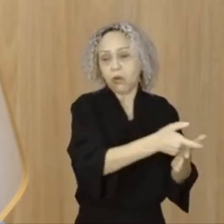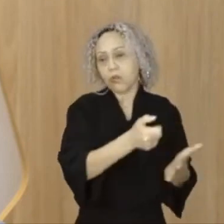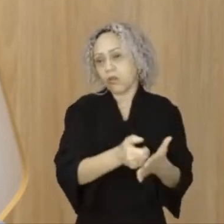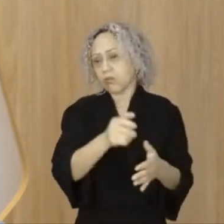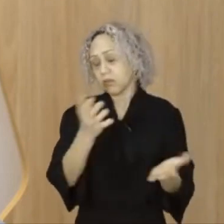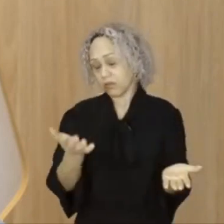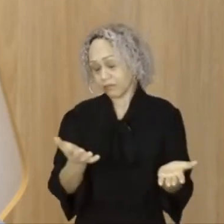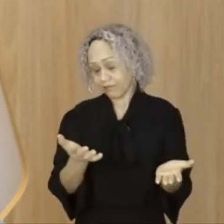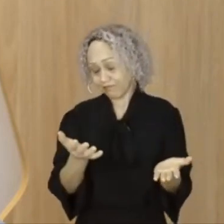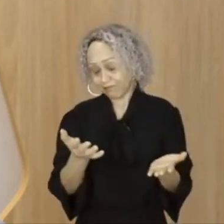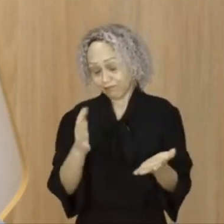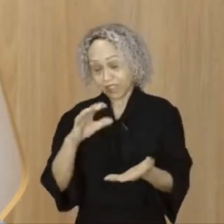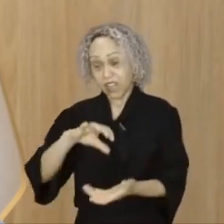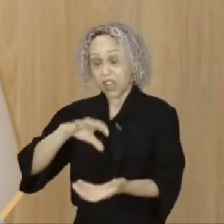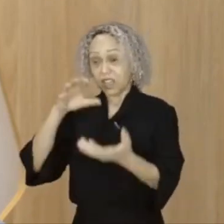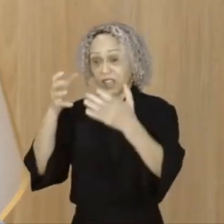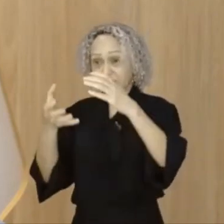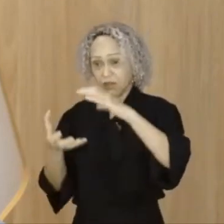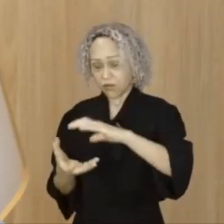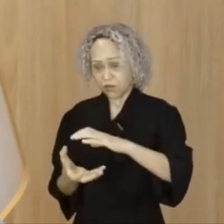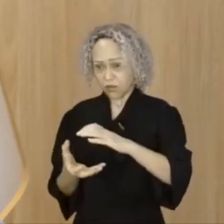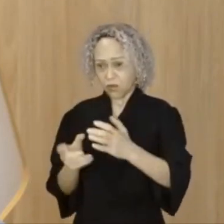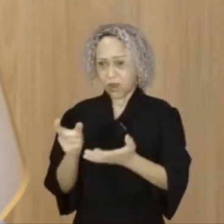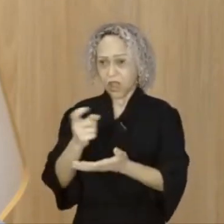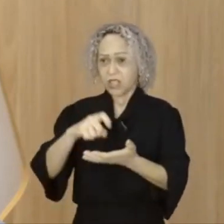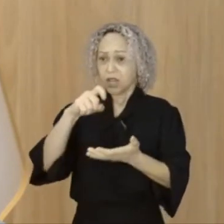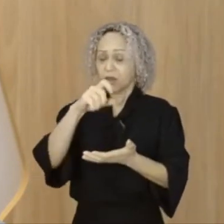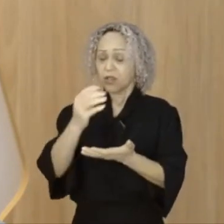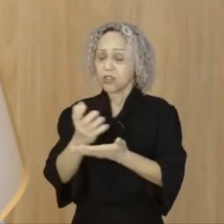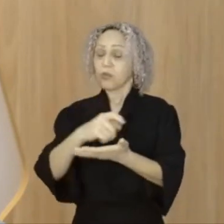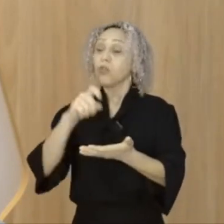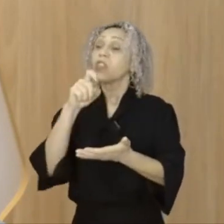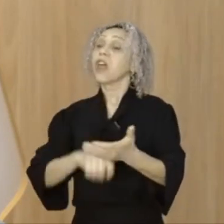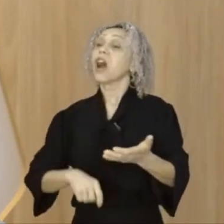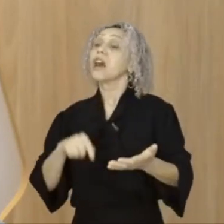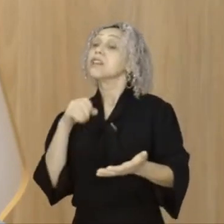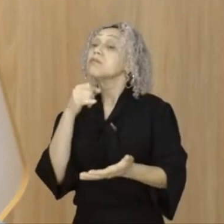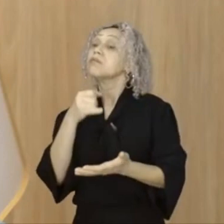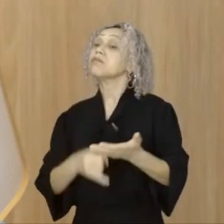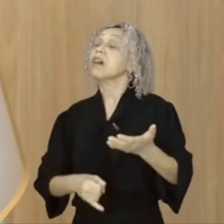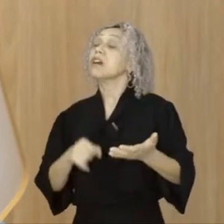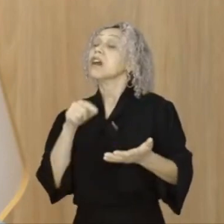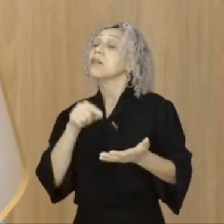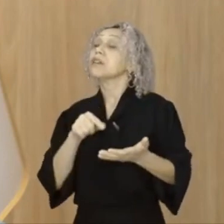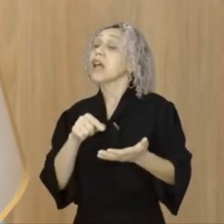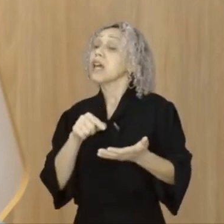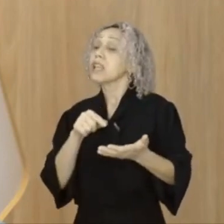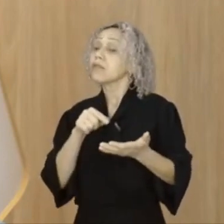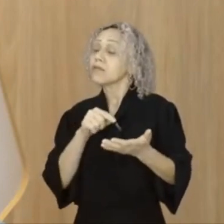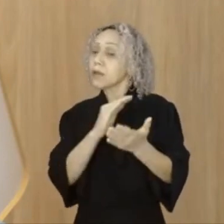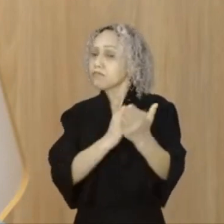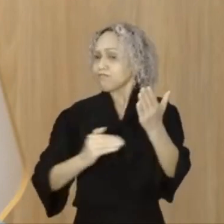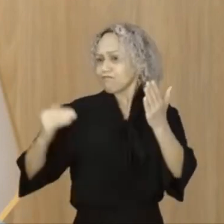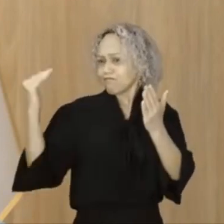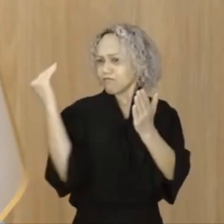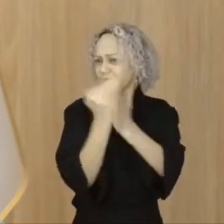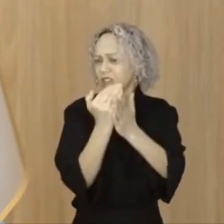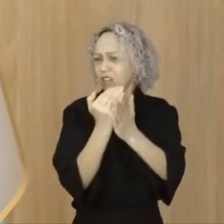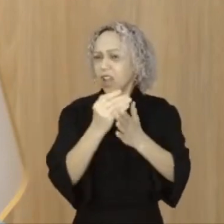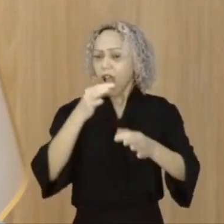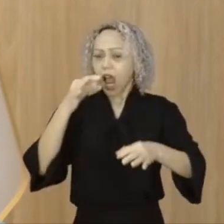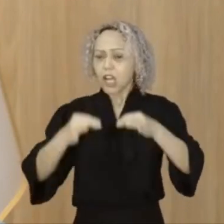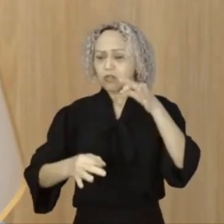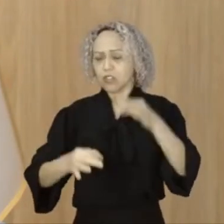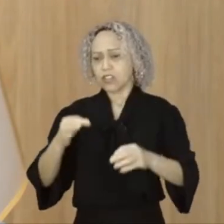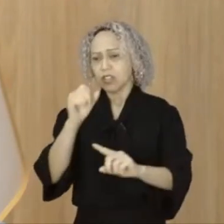que ela vai trazer mais justiça social? Primeiro, ela vai dar ao cidadão brasileiro cidadania